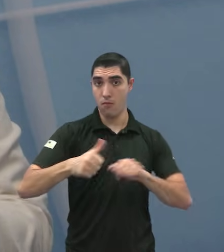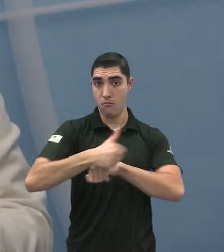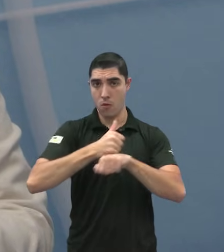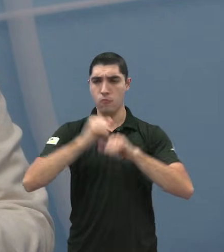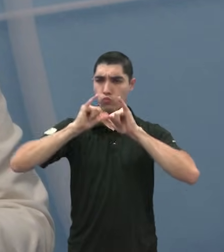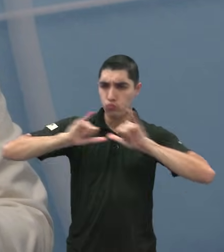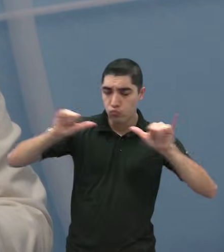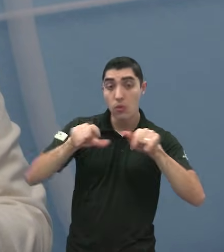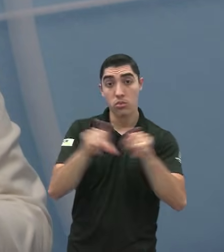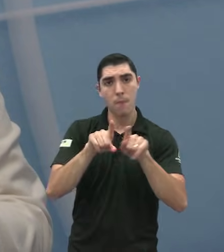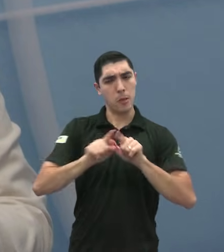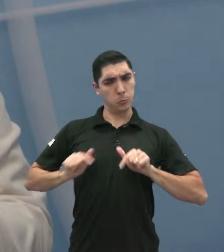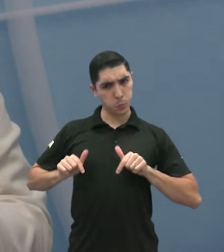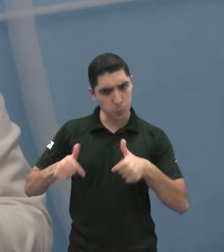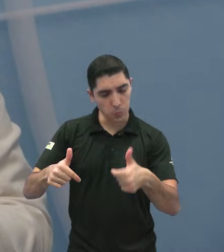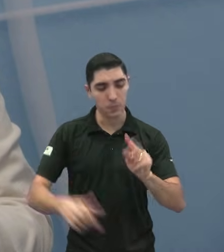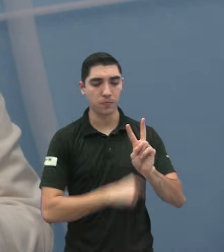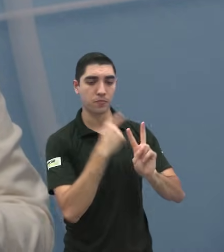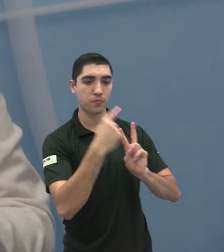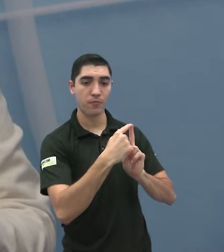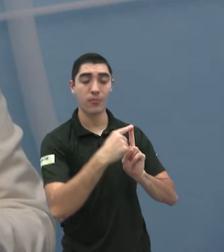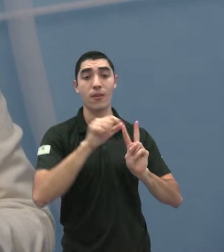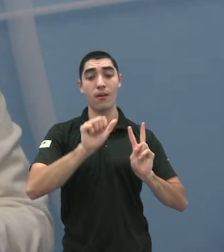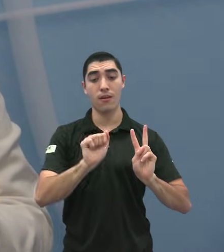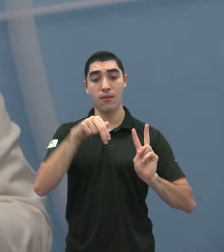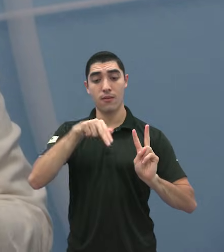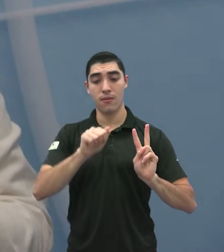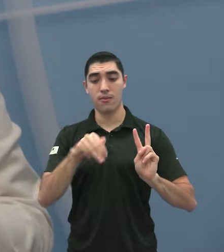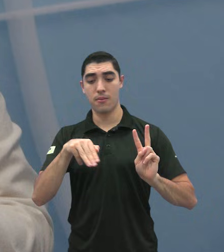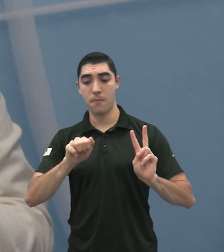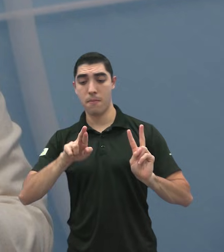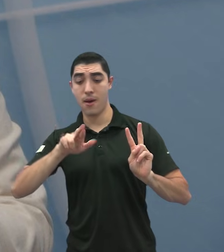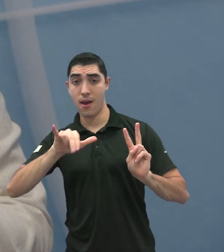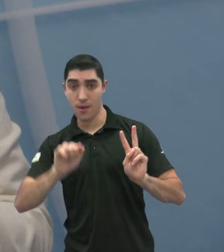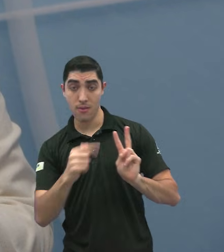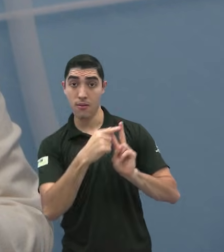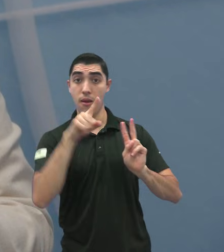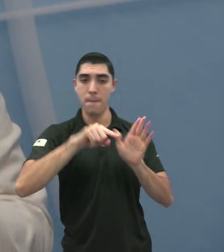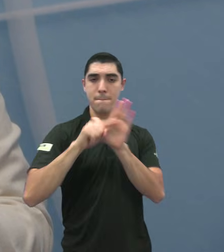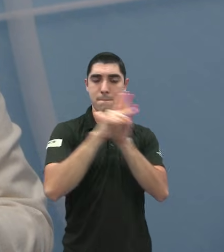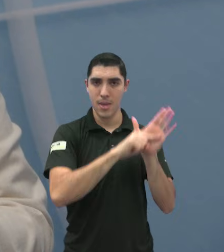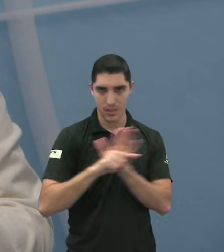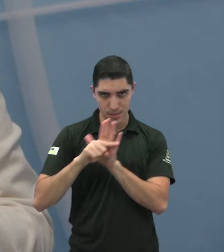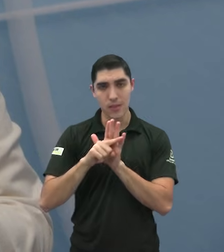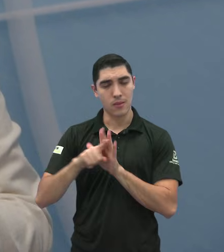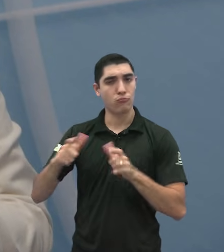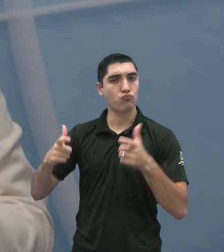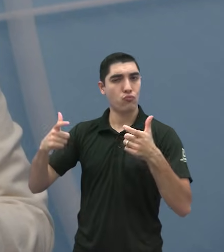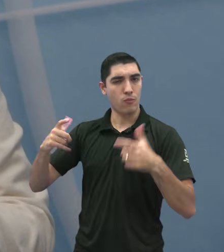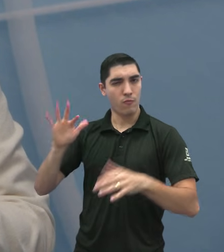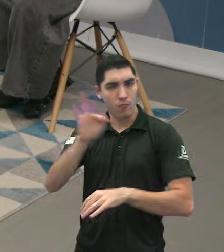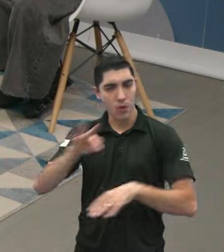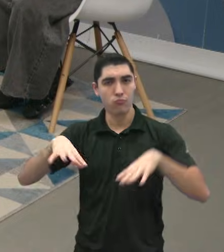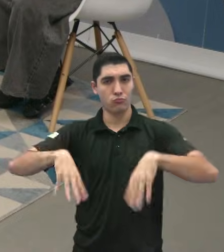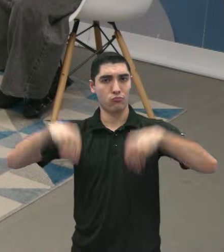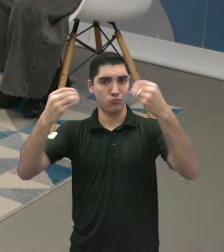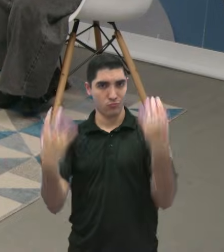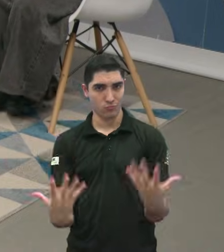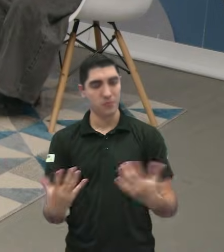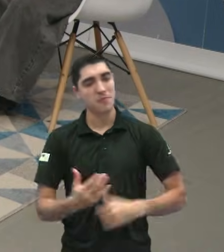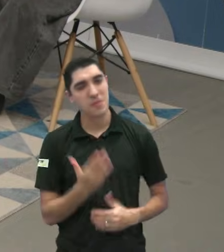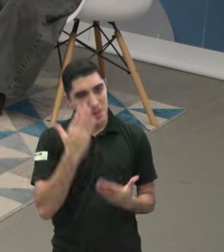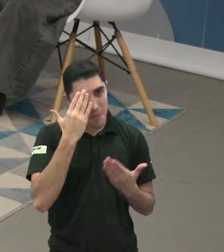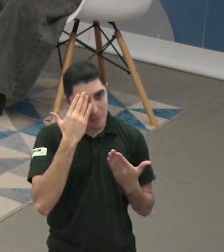e ativista, e Ana Maria do Espírito Santo, pesquisadora da Unifesp. Gente, muito obrigado